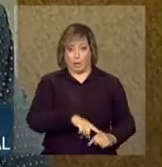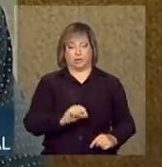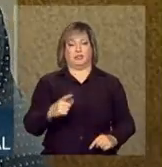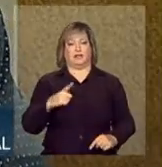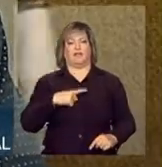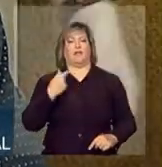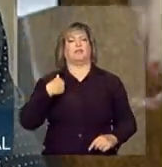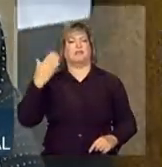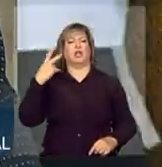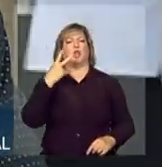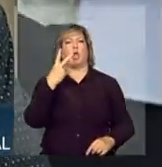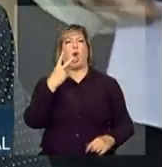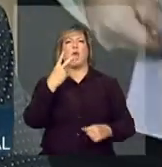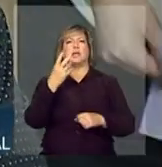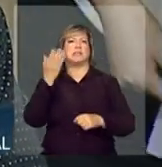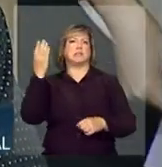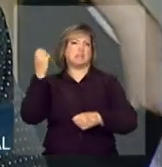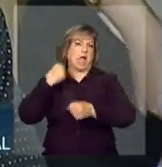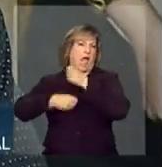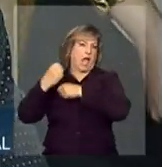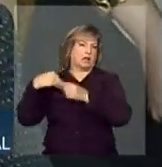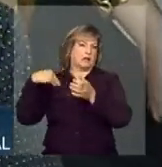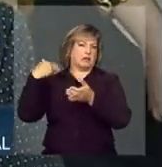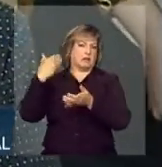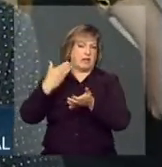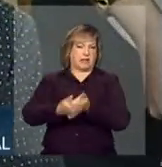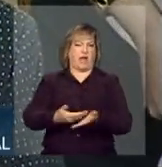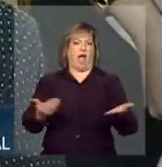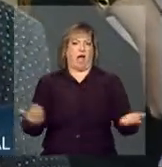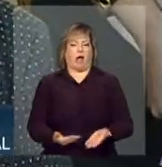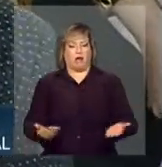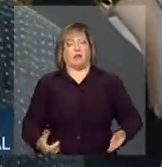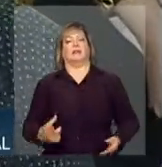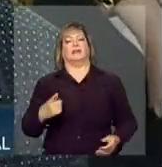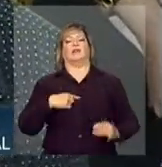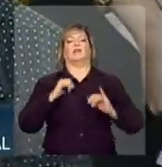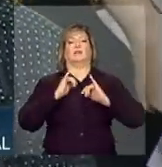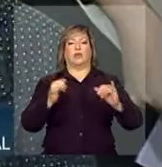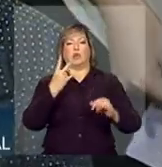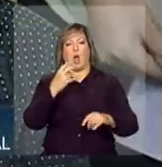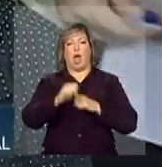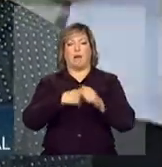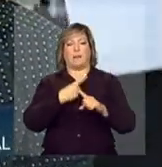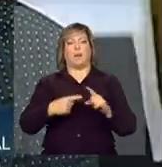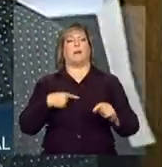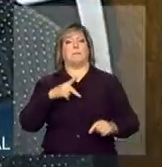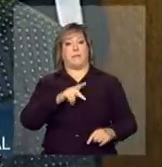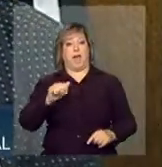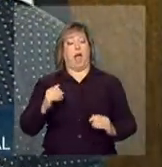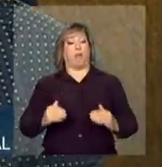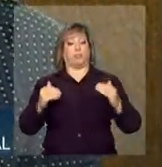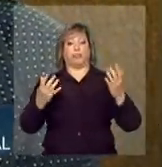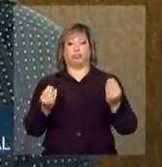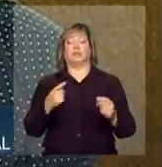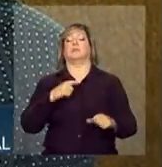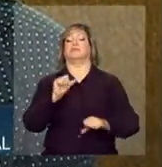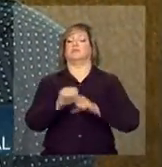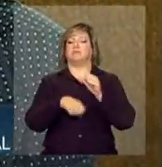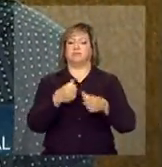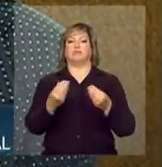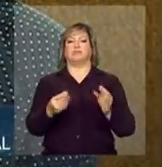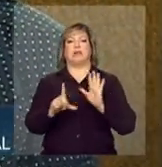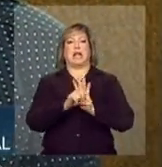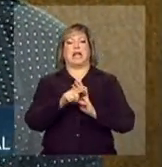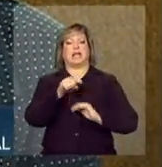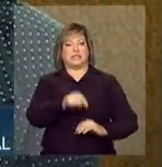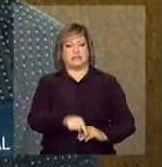venho dizendo isso há dois anos e meio aqui representando o governo, mas que nós estamos fazendo. O PAA aumentou muito e tem mudado sua